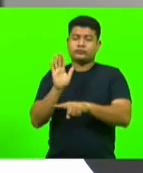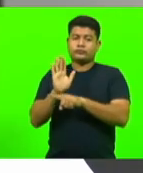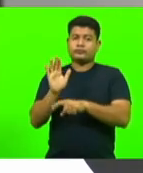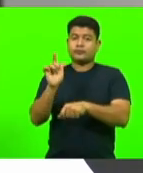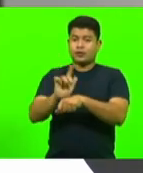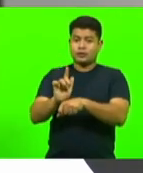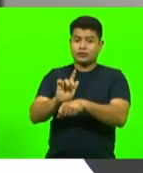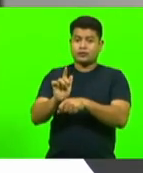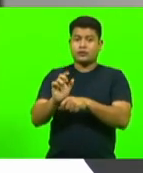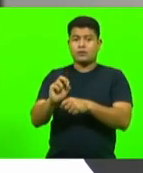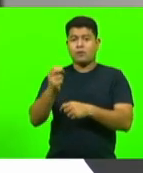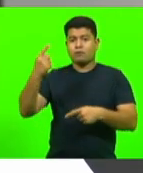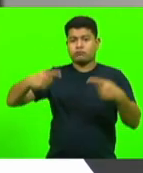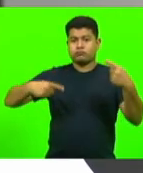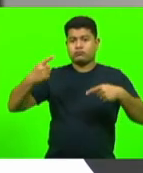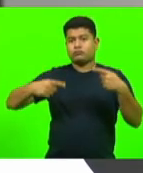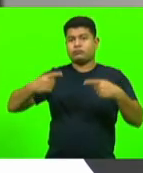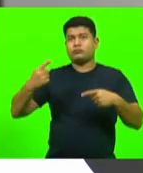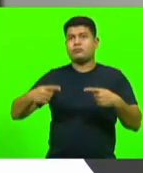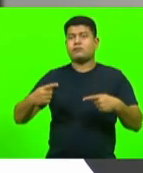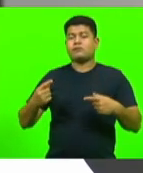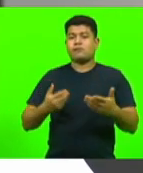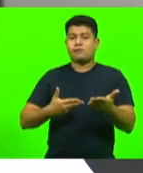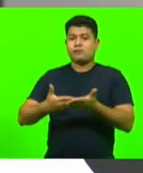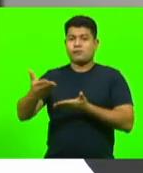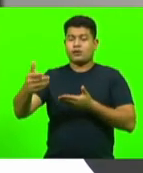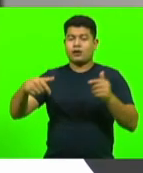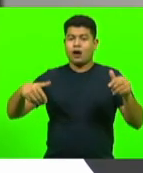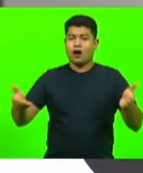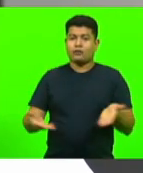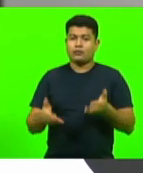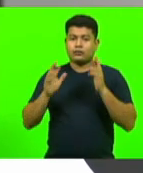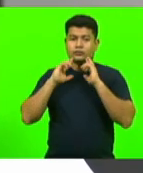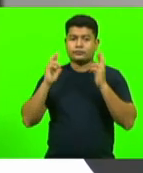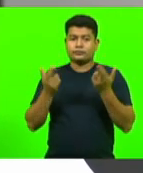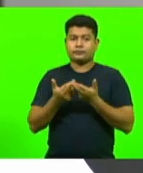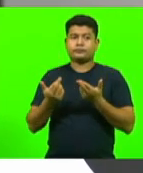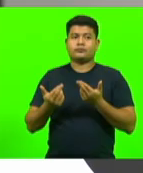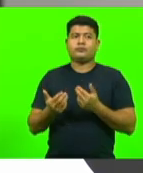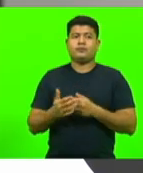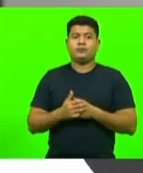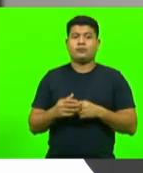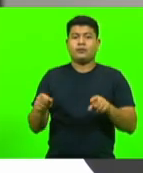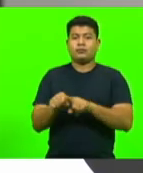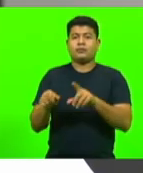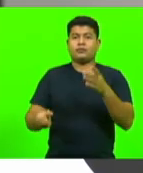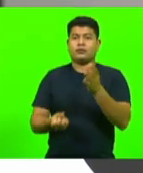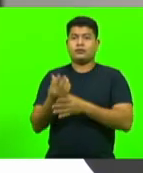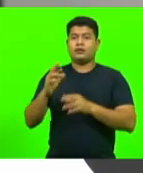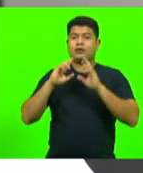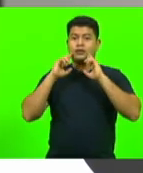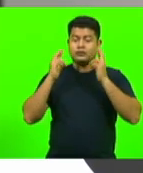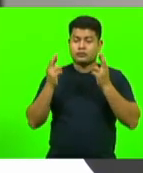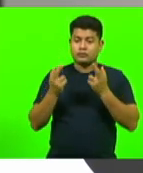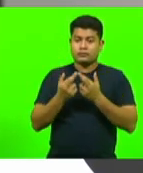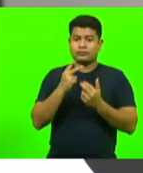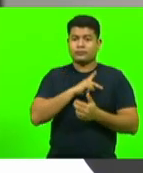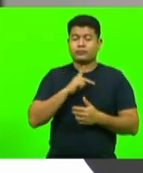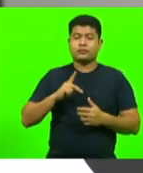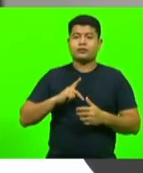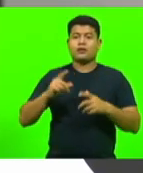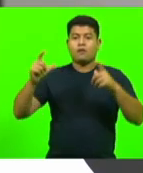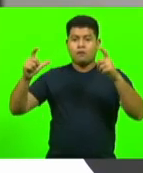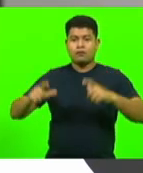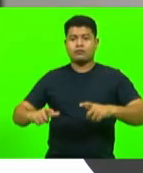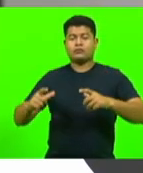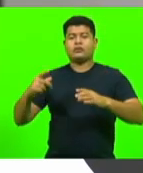ou de liberando A partir dessa audiência realizar audiências públicas nas câmaras de vereadores